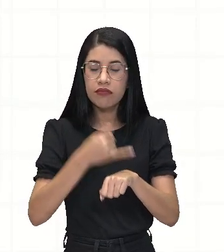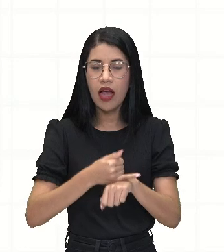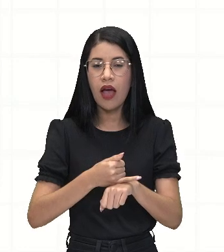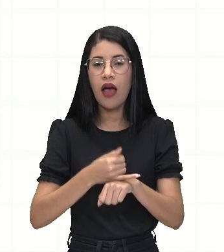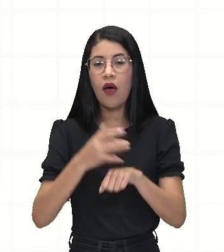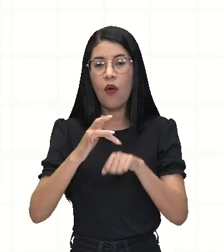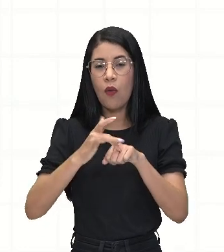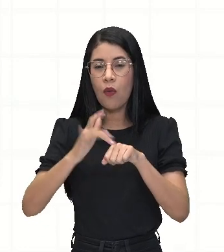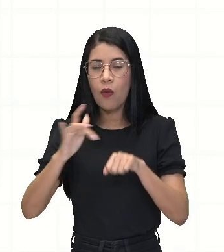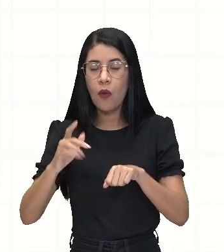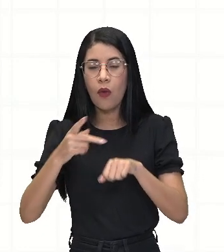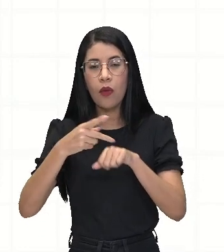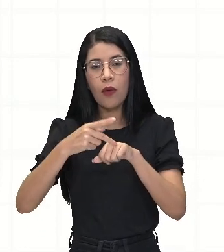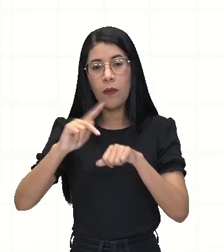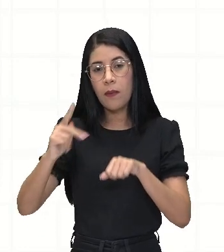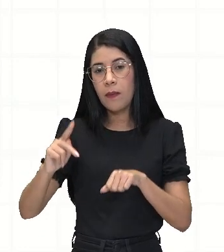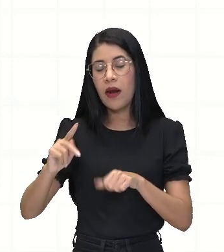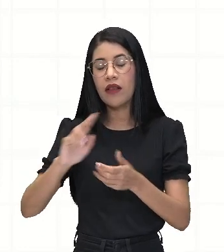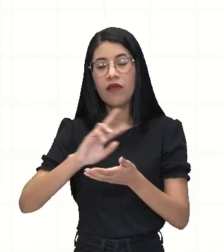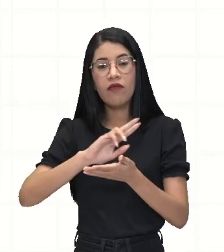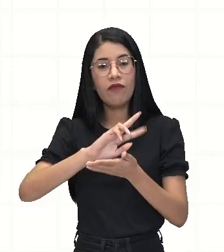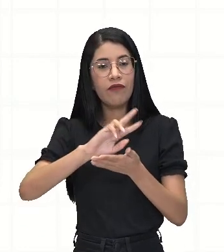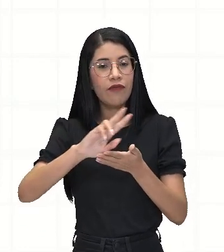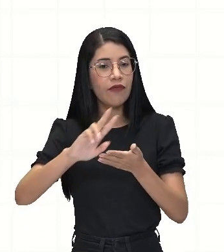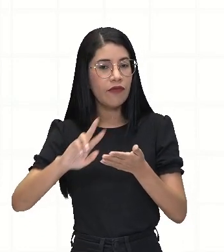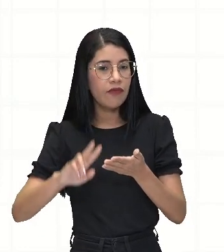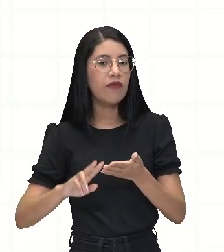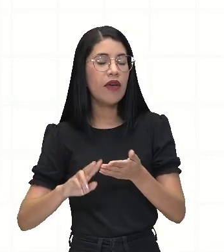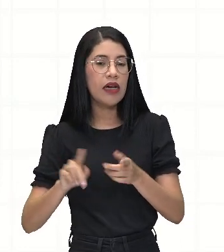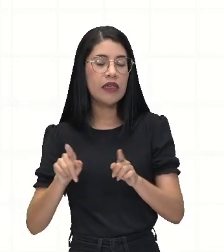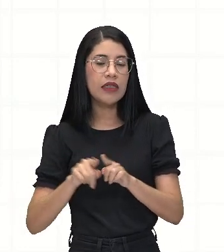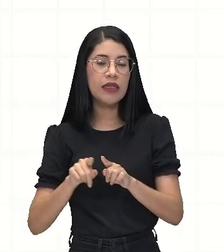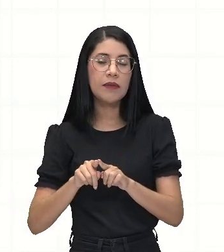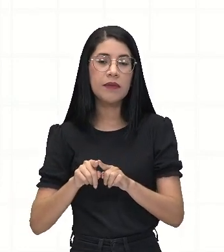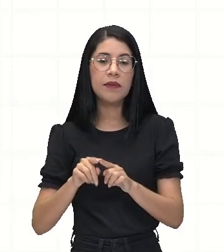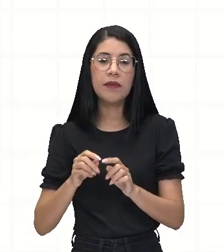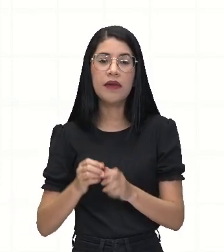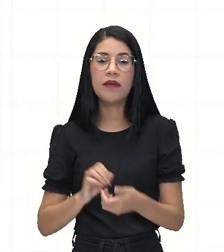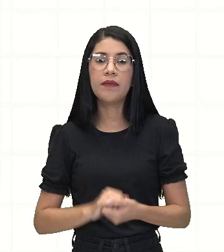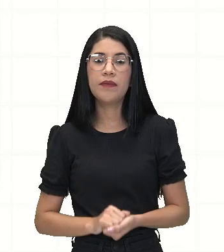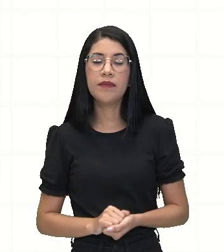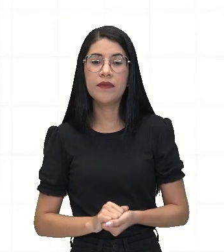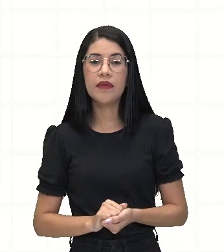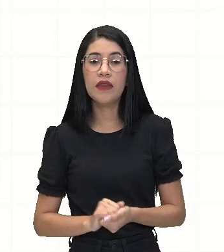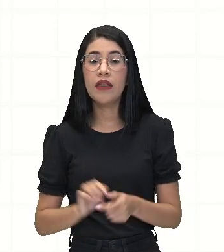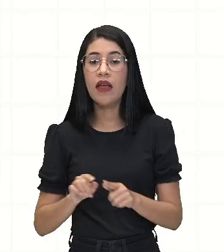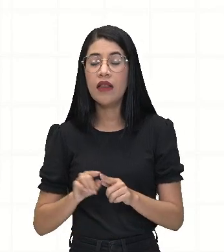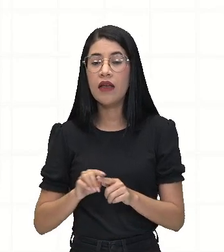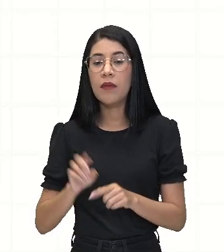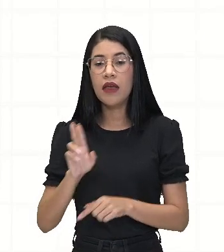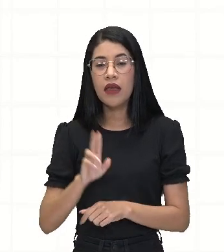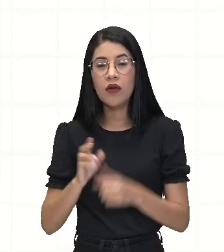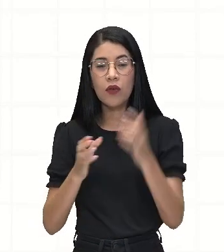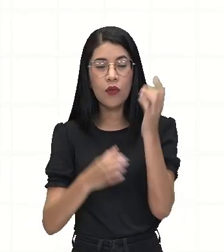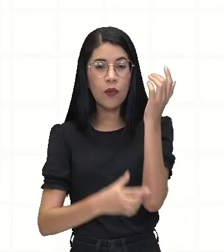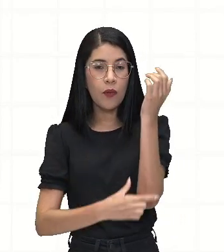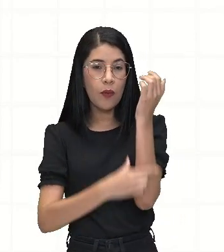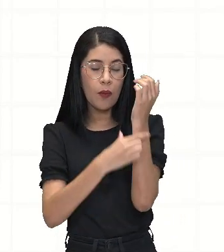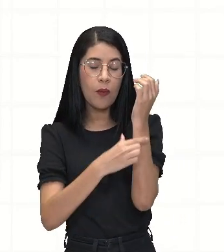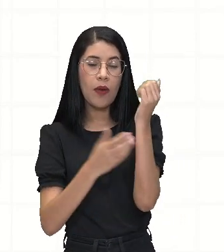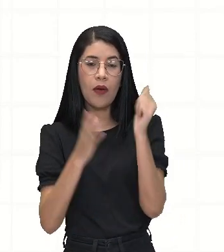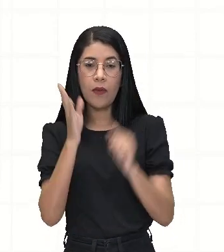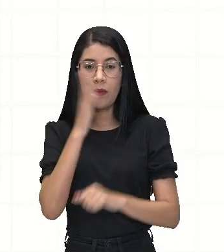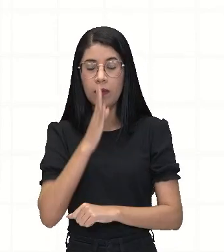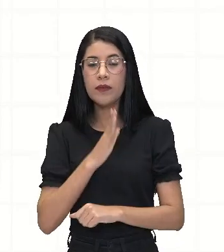ouro, da prata, outras pedras preciosas, e também aqui a exploração do pau-brasil, tá